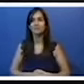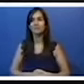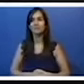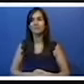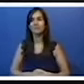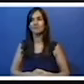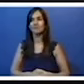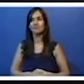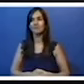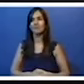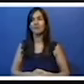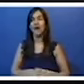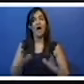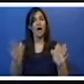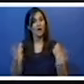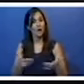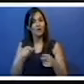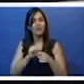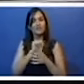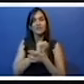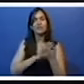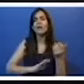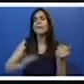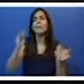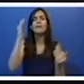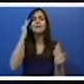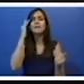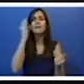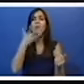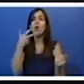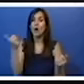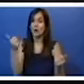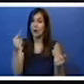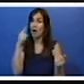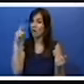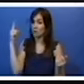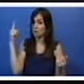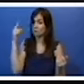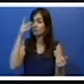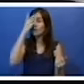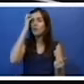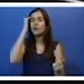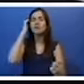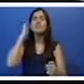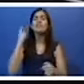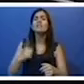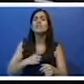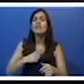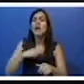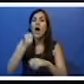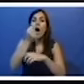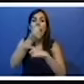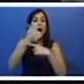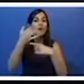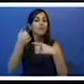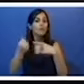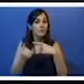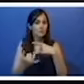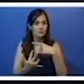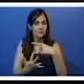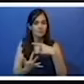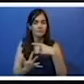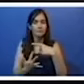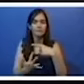é seguindo essa atividade para a gente entender Observe as frações correspondentes é